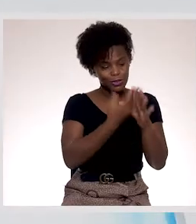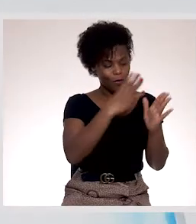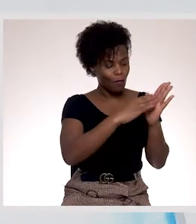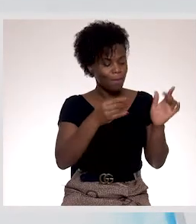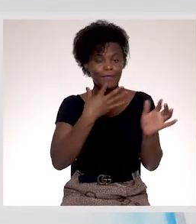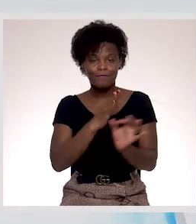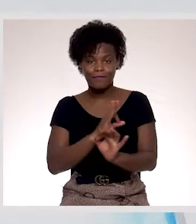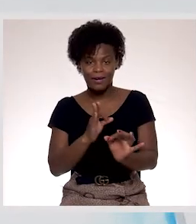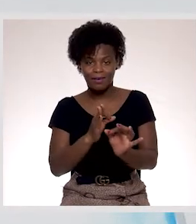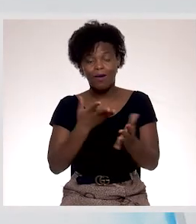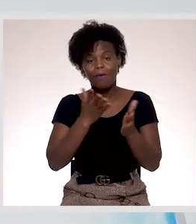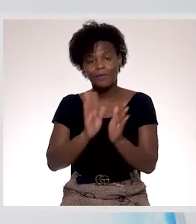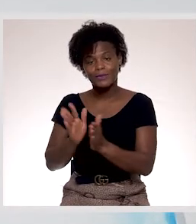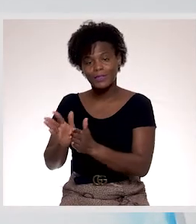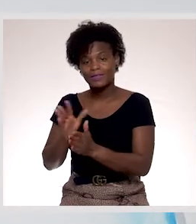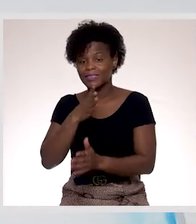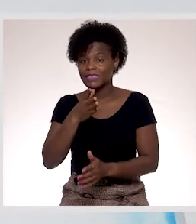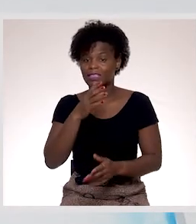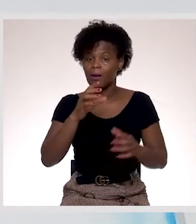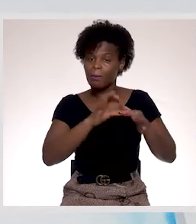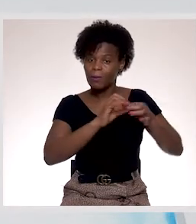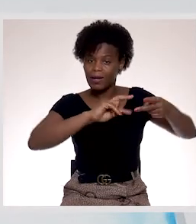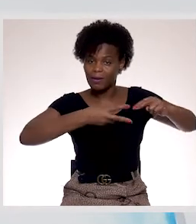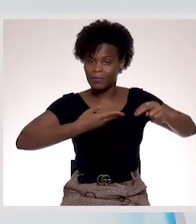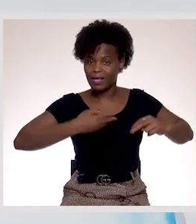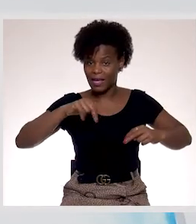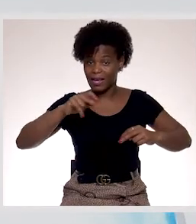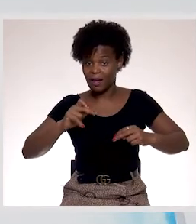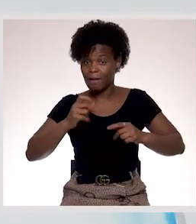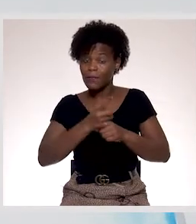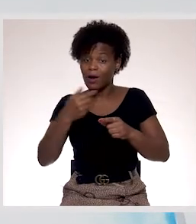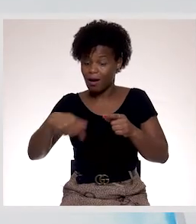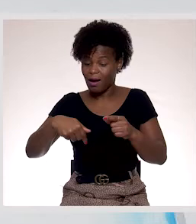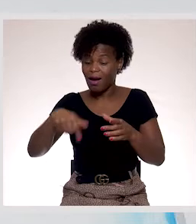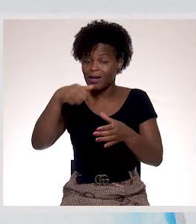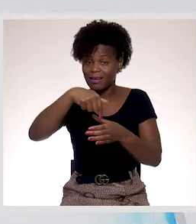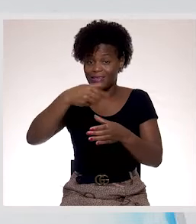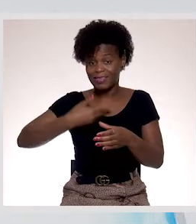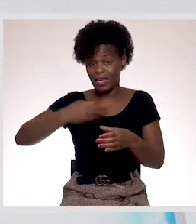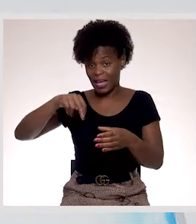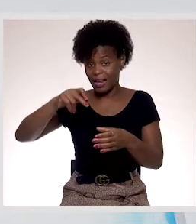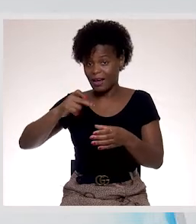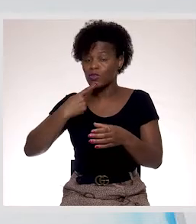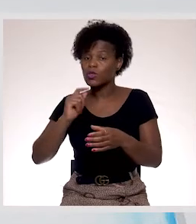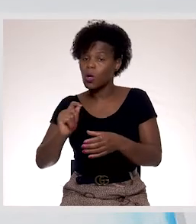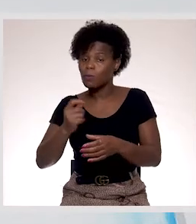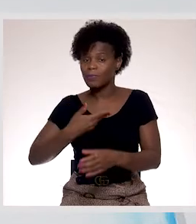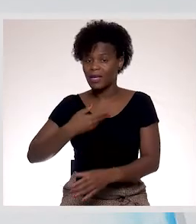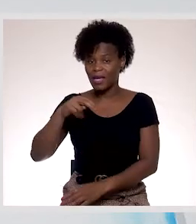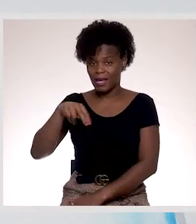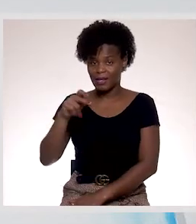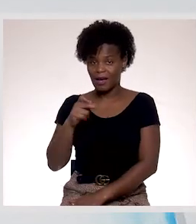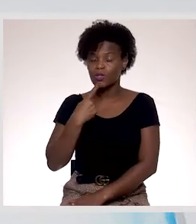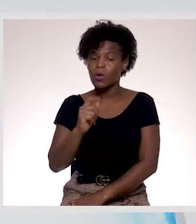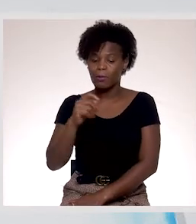esse processo acontece como? A molécula de DNA, devido à presença de um DNA que é chamado DNA